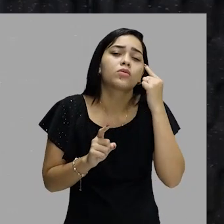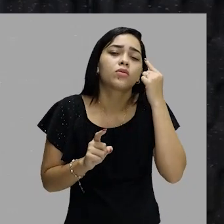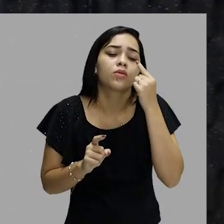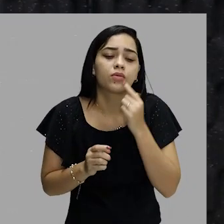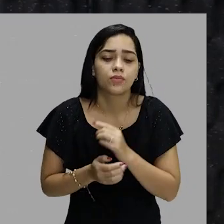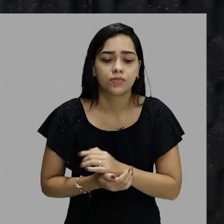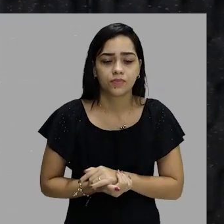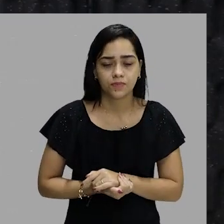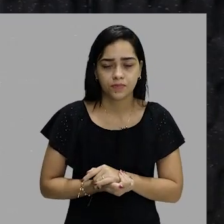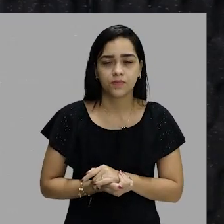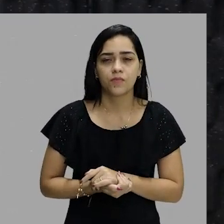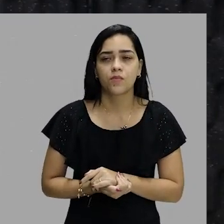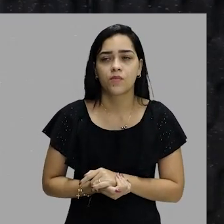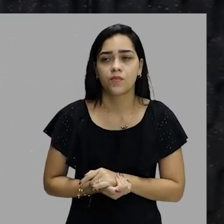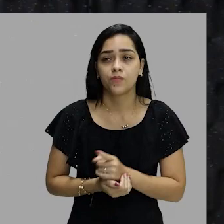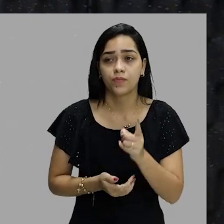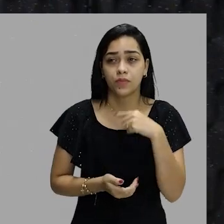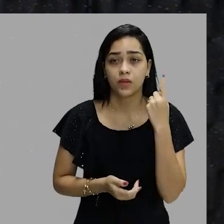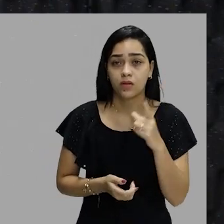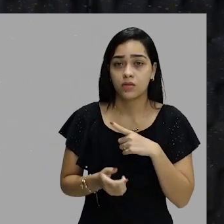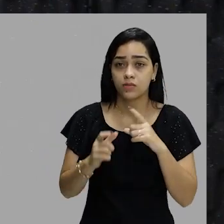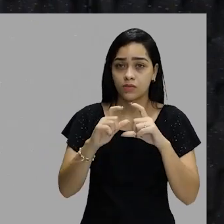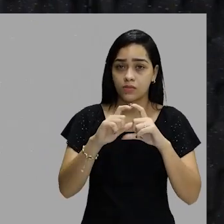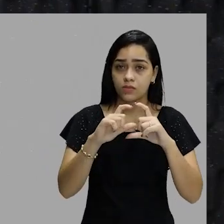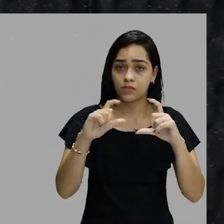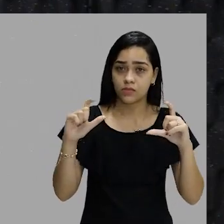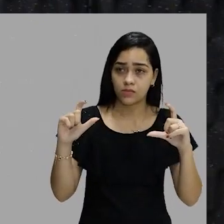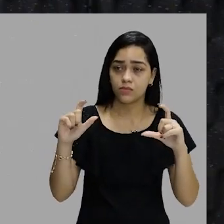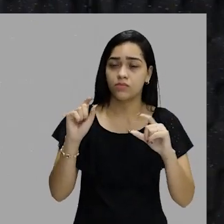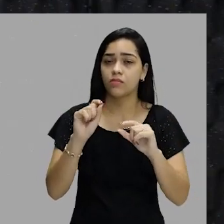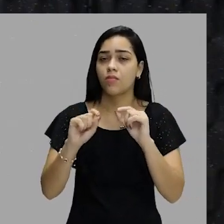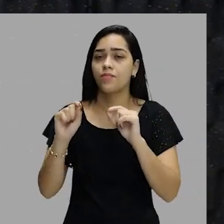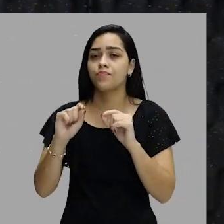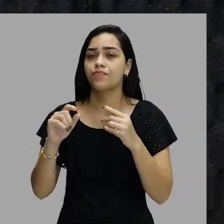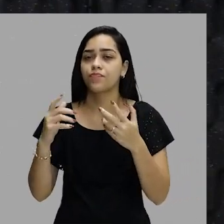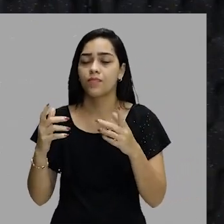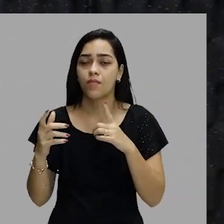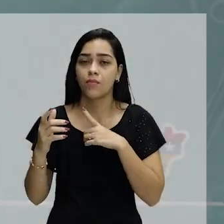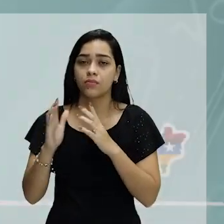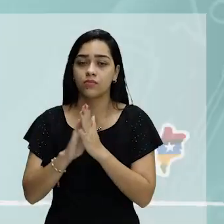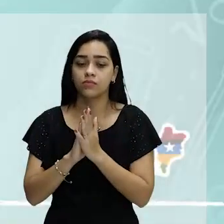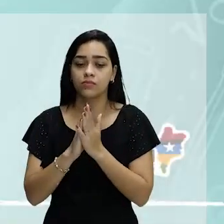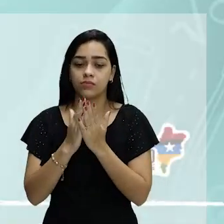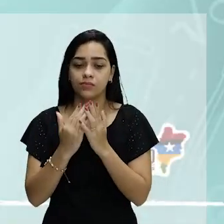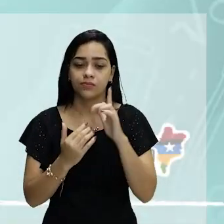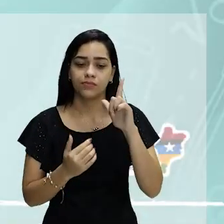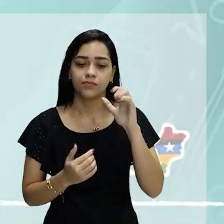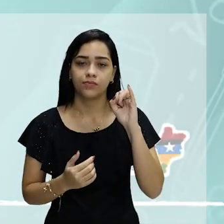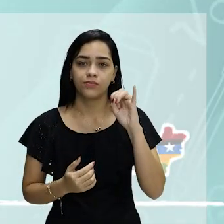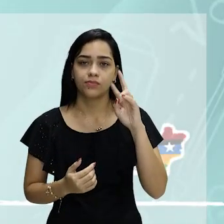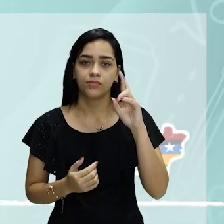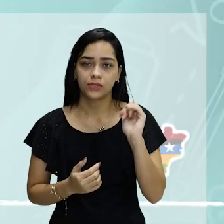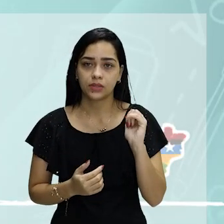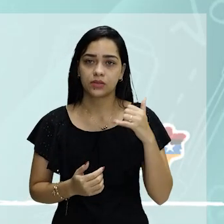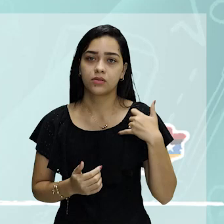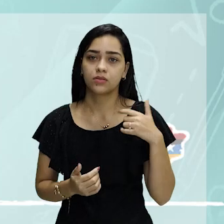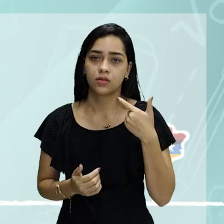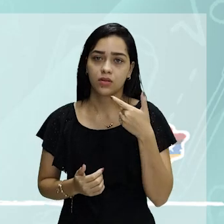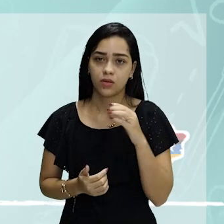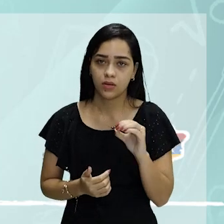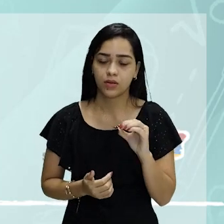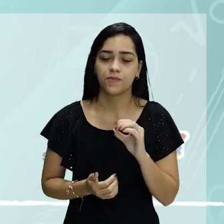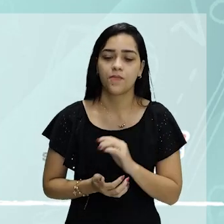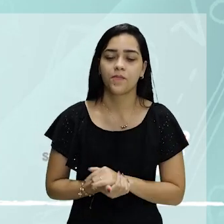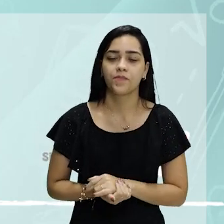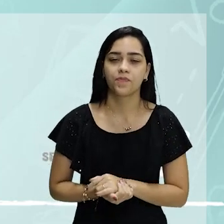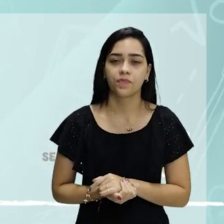olhos. Aqui nós temos os versos que integram a obra Lira dos 20 anos de Álvares de